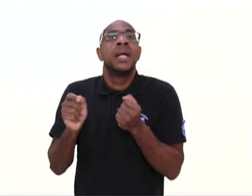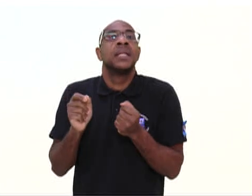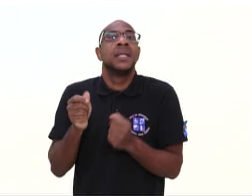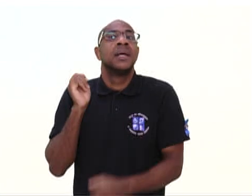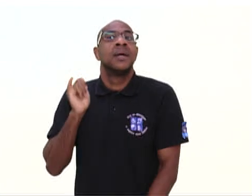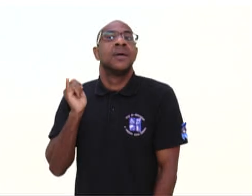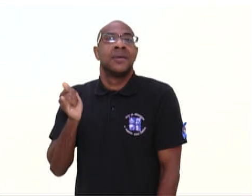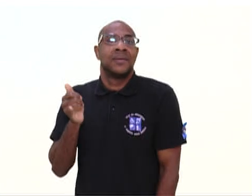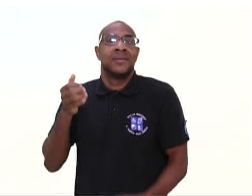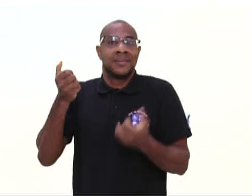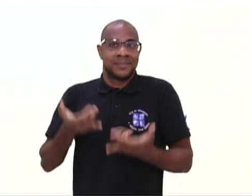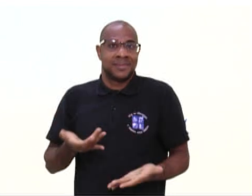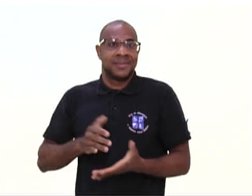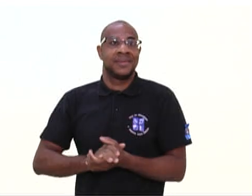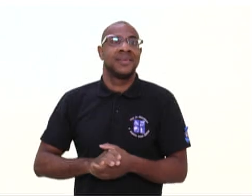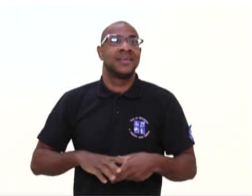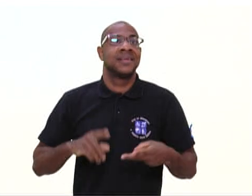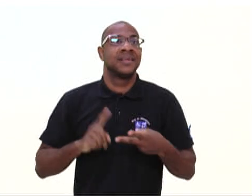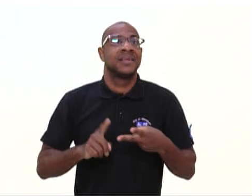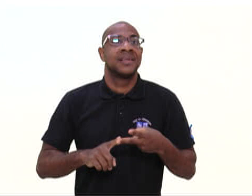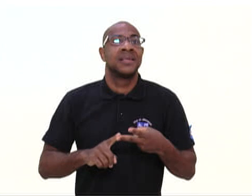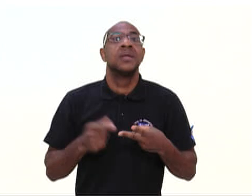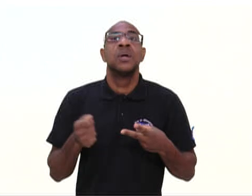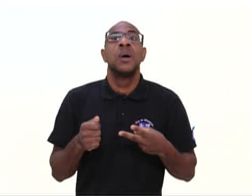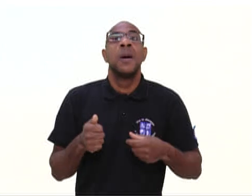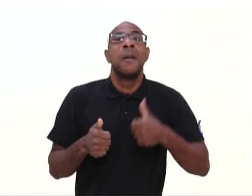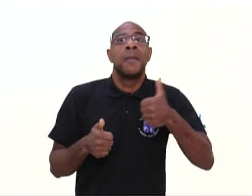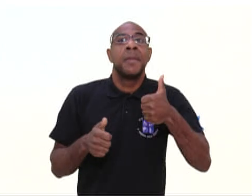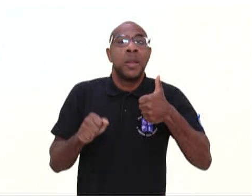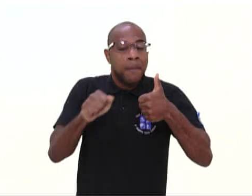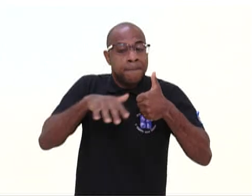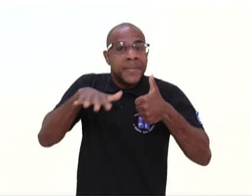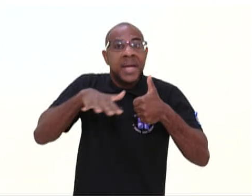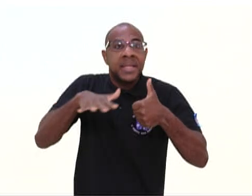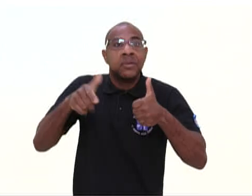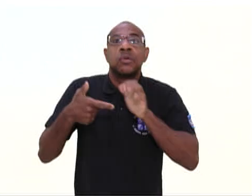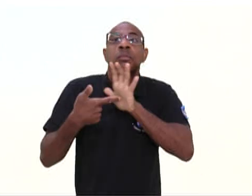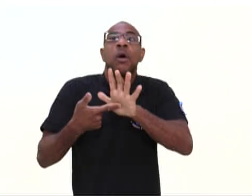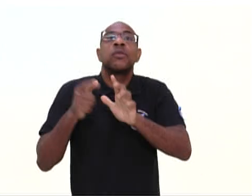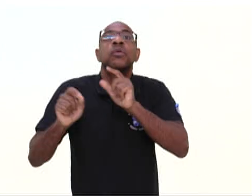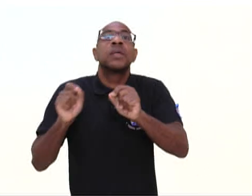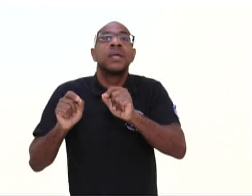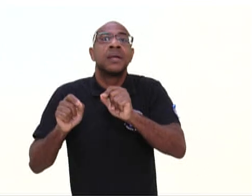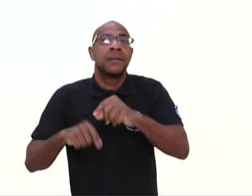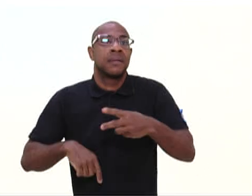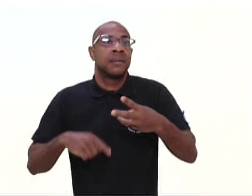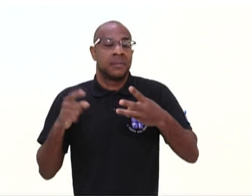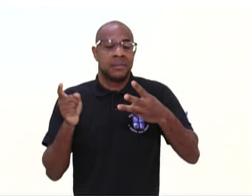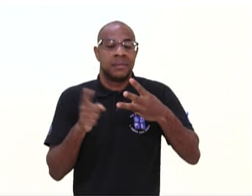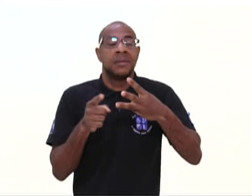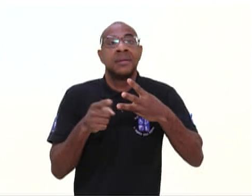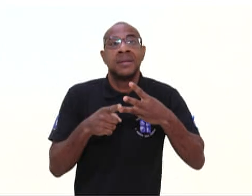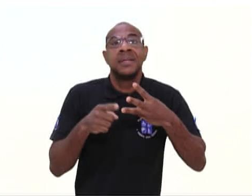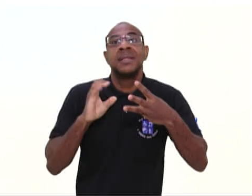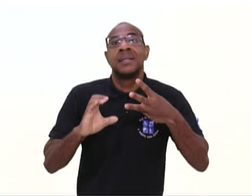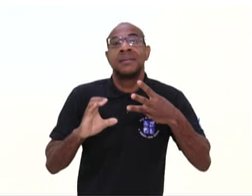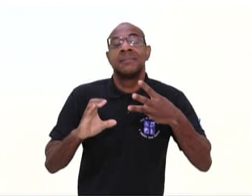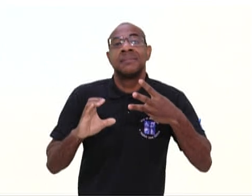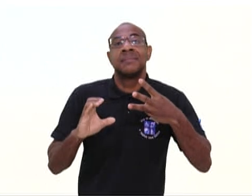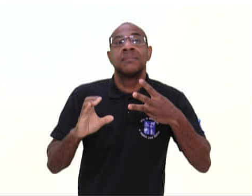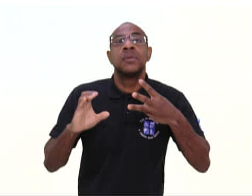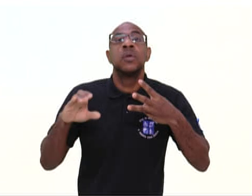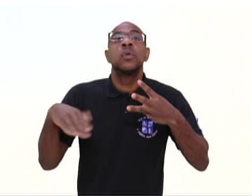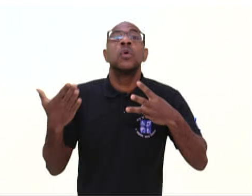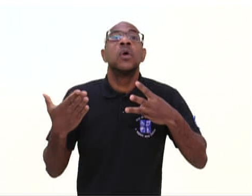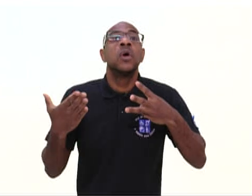Que efeito de sentido o primeiro período da narrativa insinua e o período seguinte completa? Letra C. Qual é